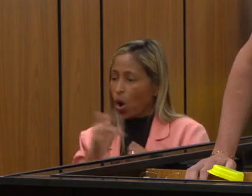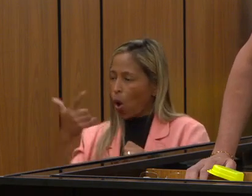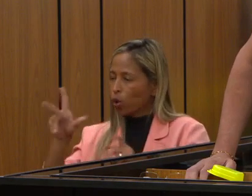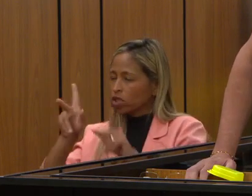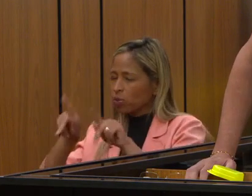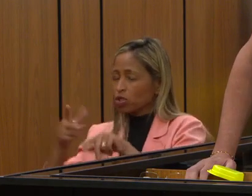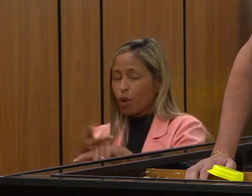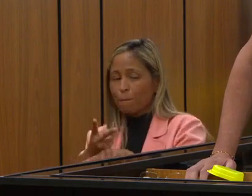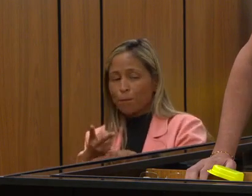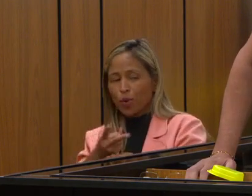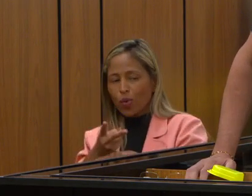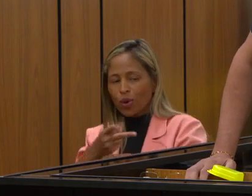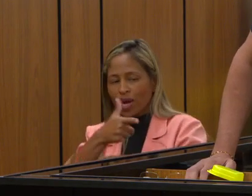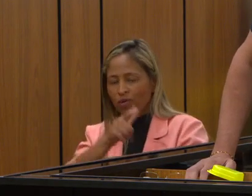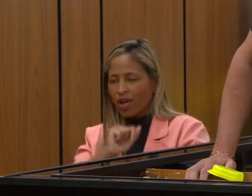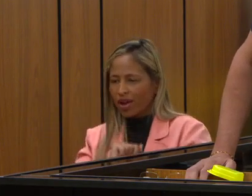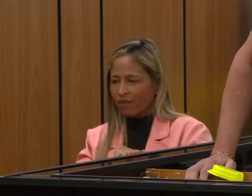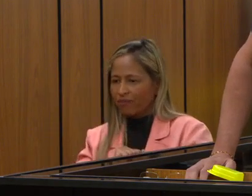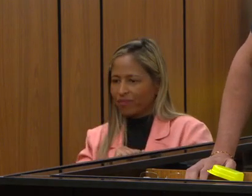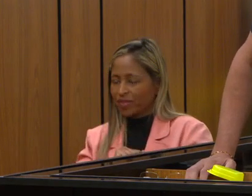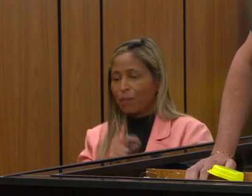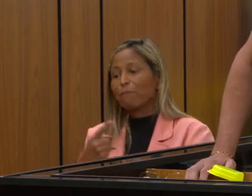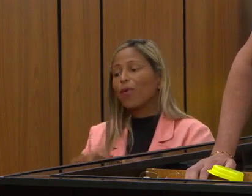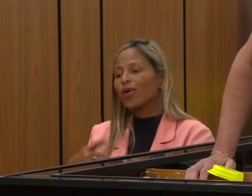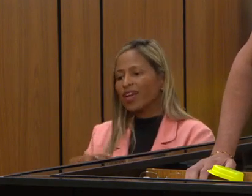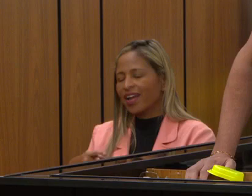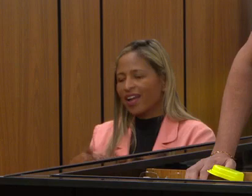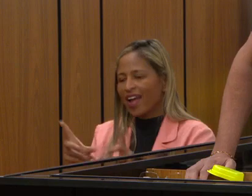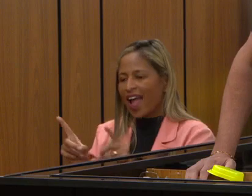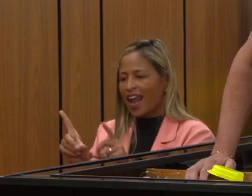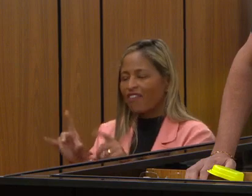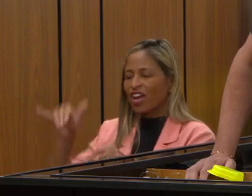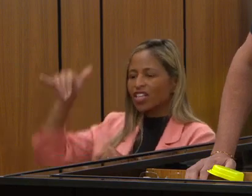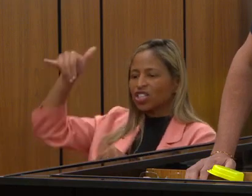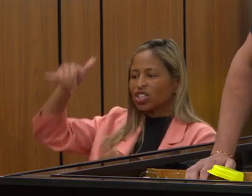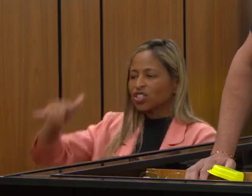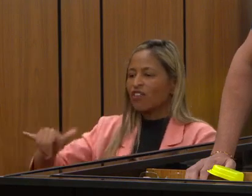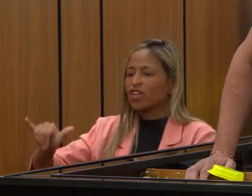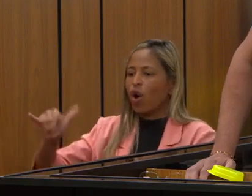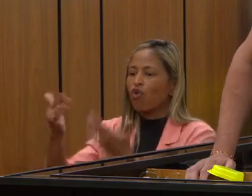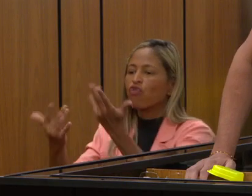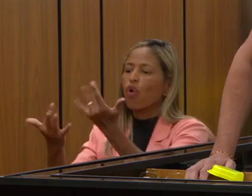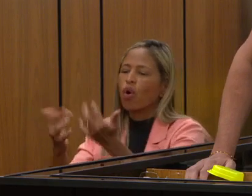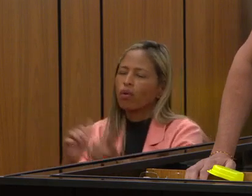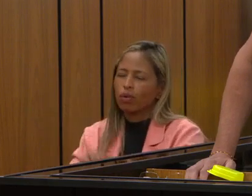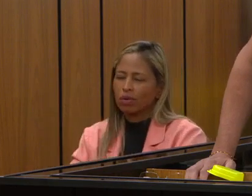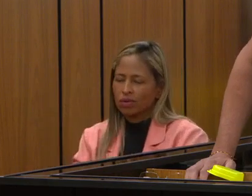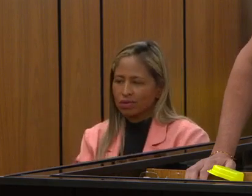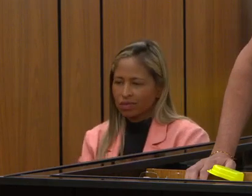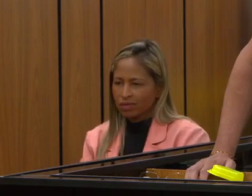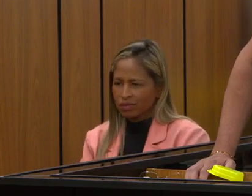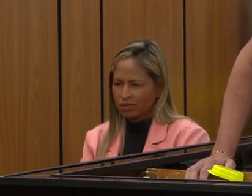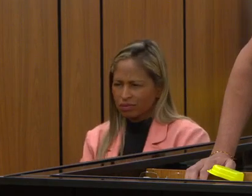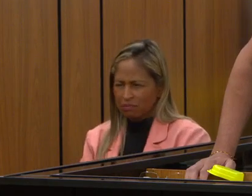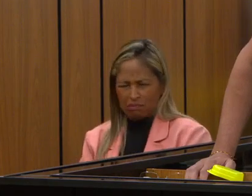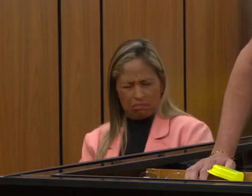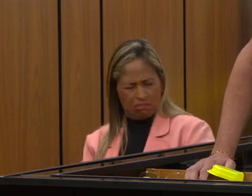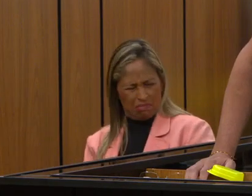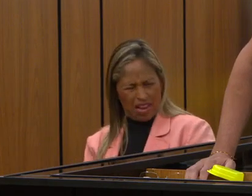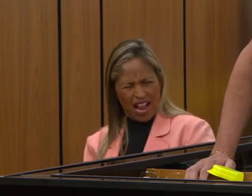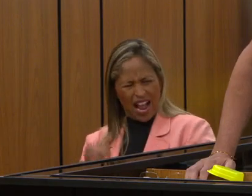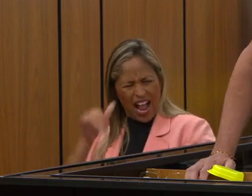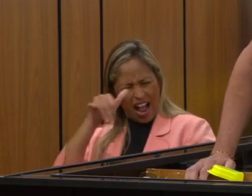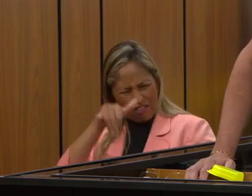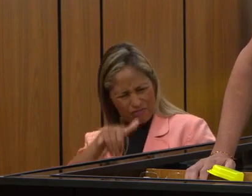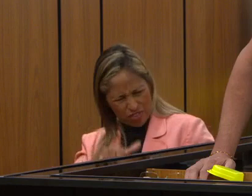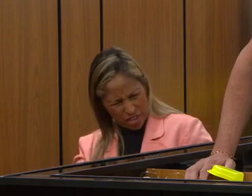ela tá em outra clínica sabe por quê Porque ela vende até avião pegando fogo porque ela me falou gente